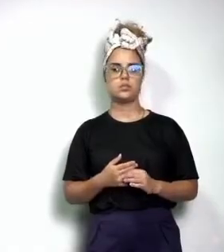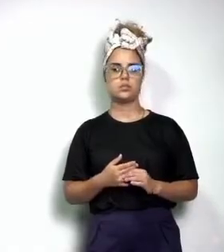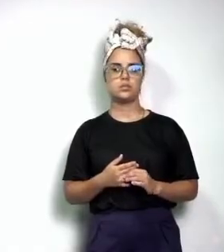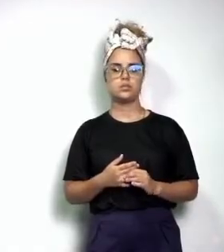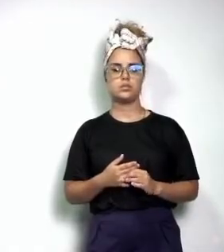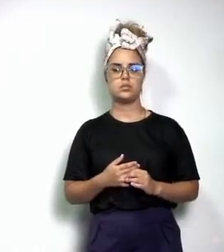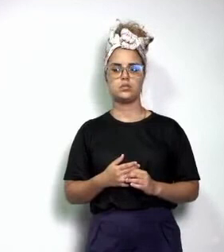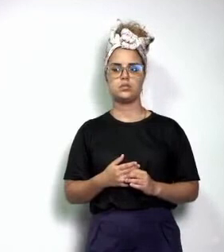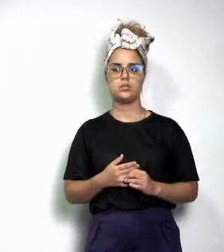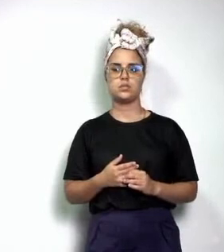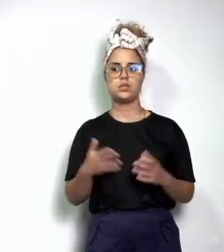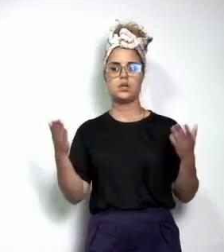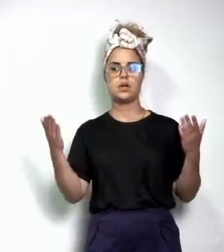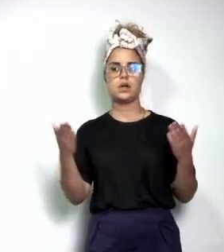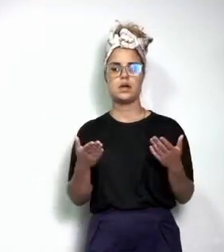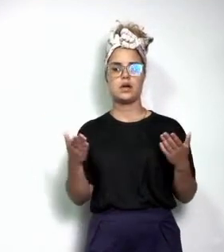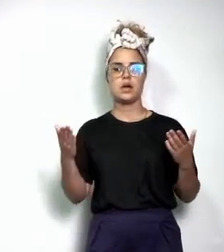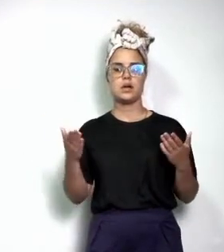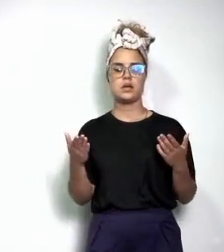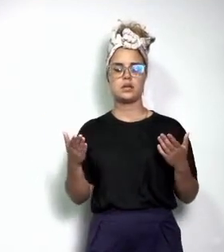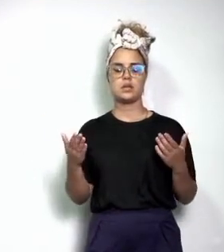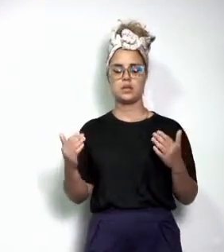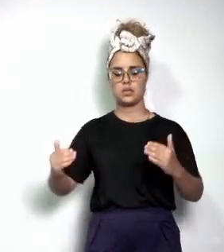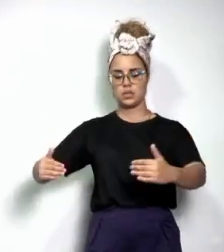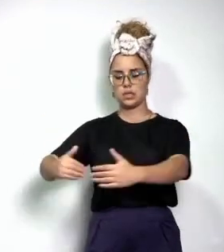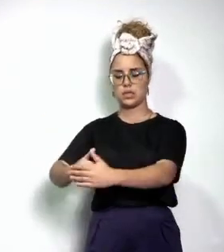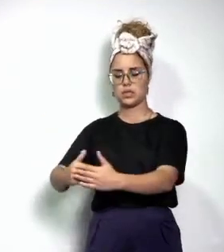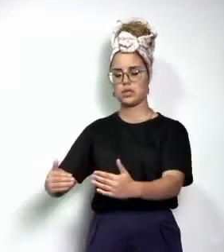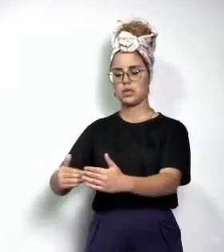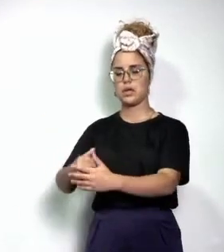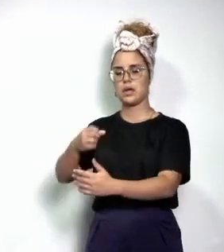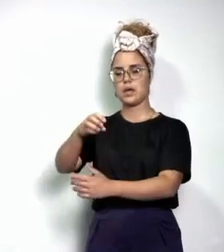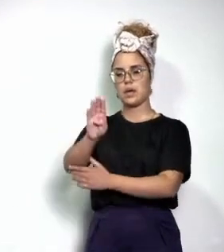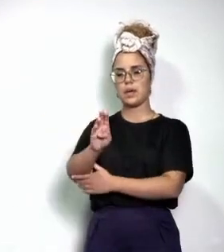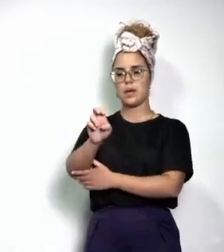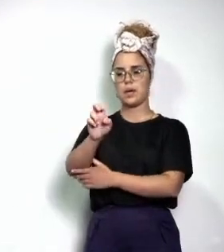Aqui são os baldes que eu comentei ontem.